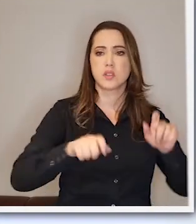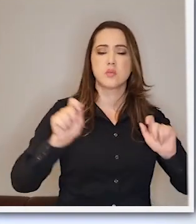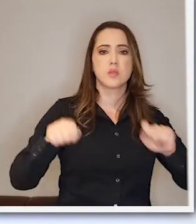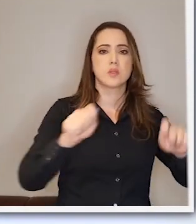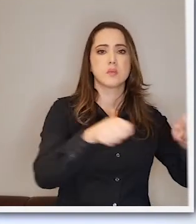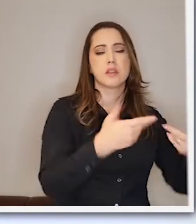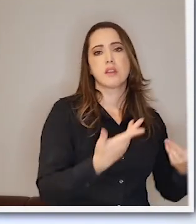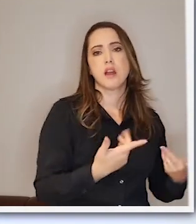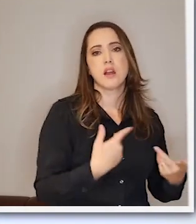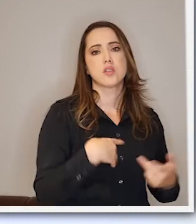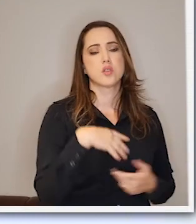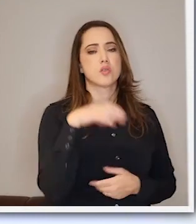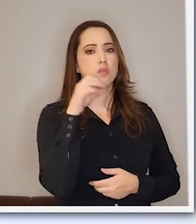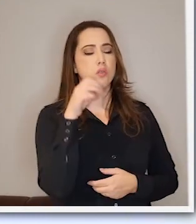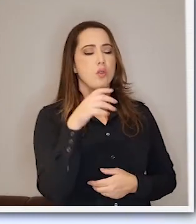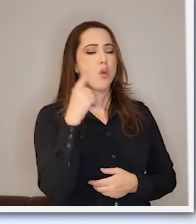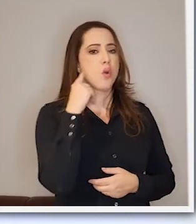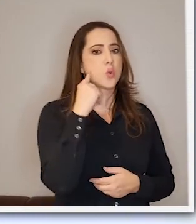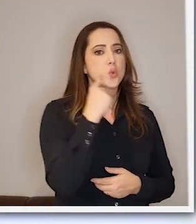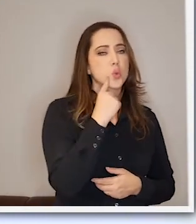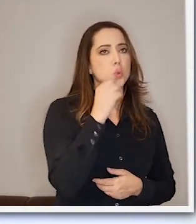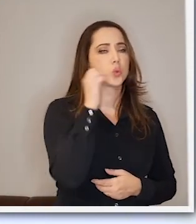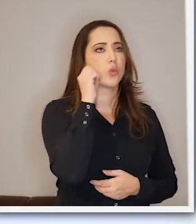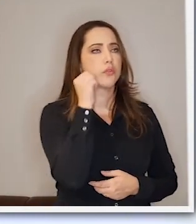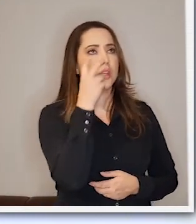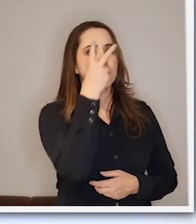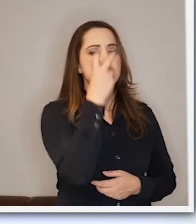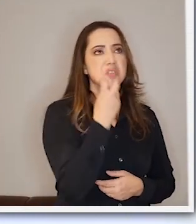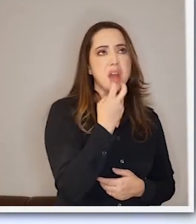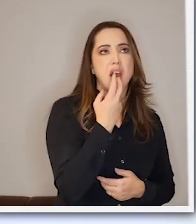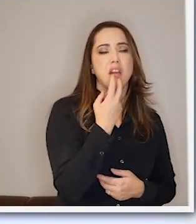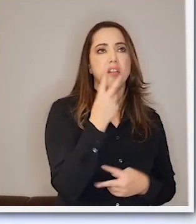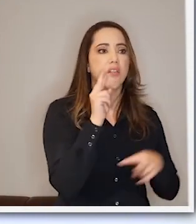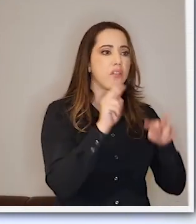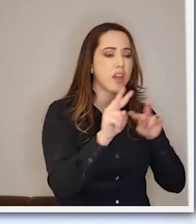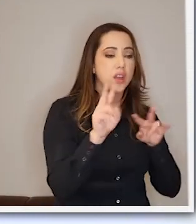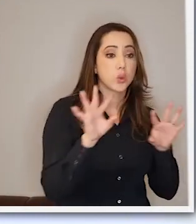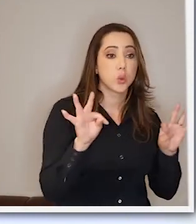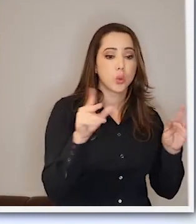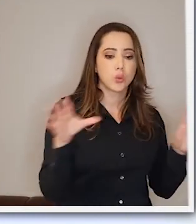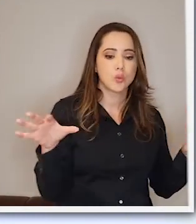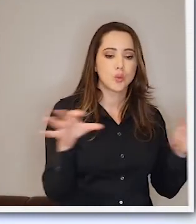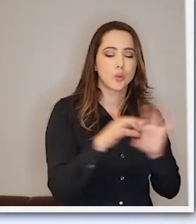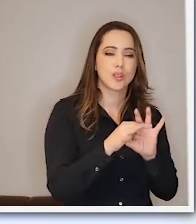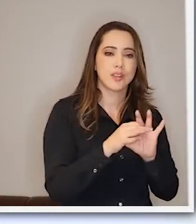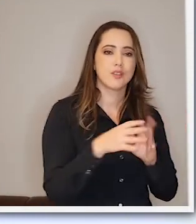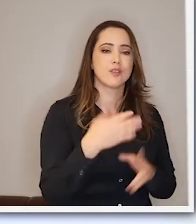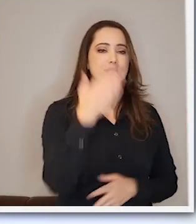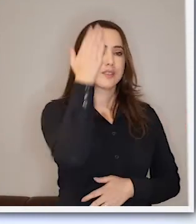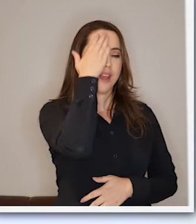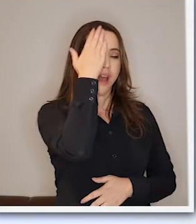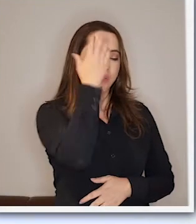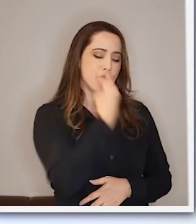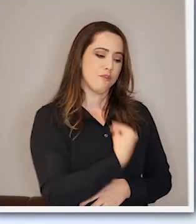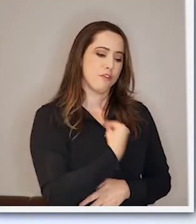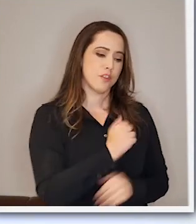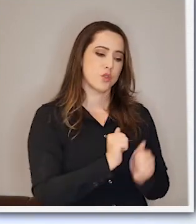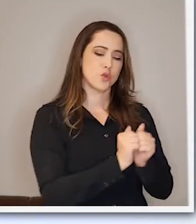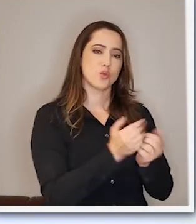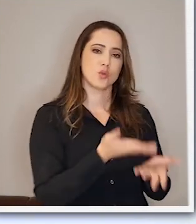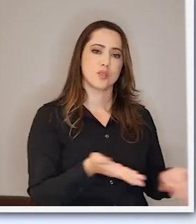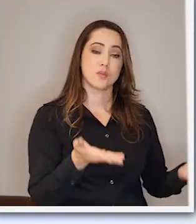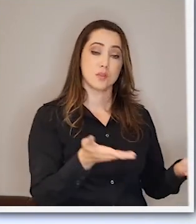aproximar e colocar em relação e contato pessoas de diferentes tipos de gente, com ou sem deficiência, ouvinte ou